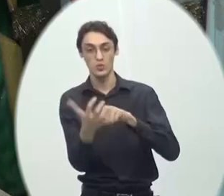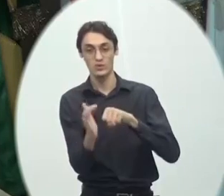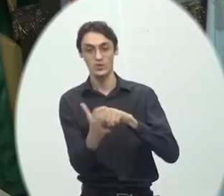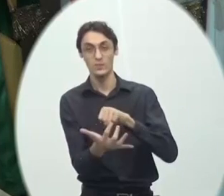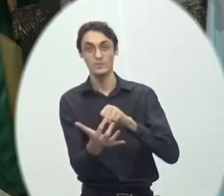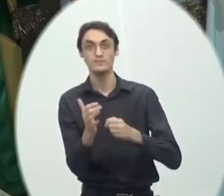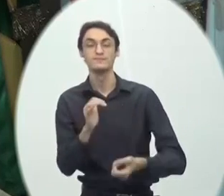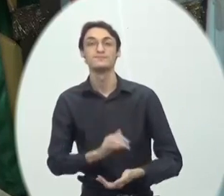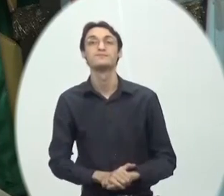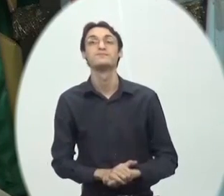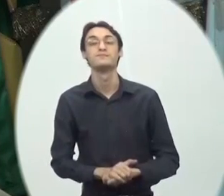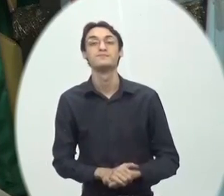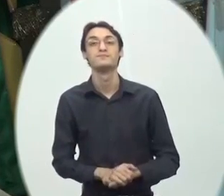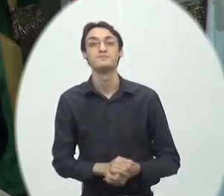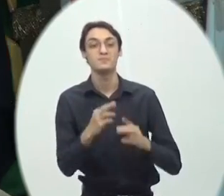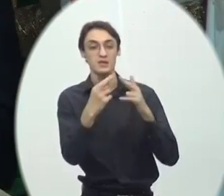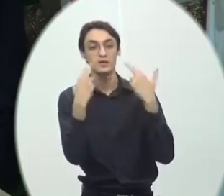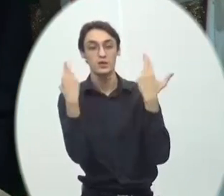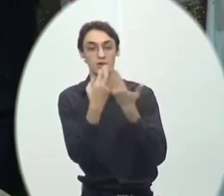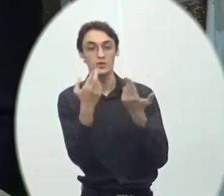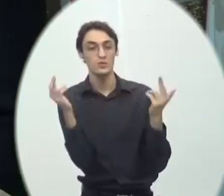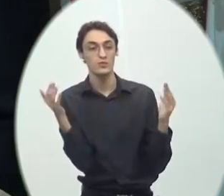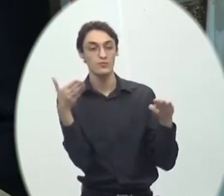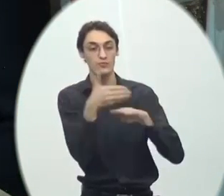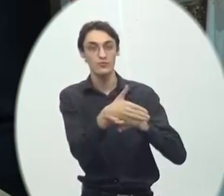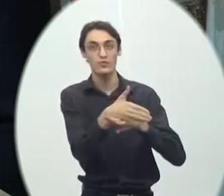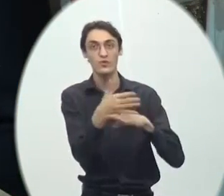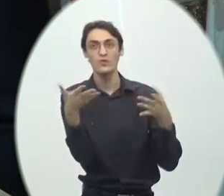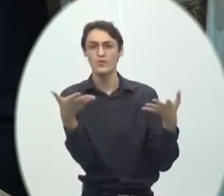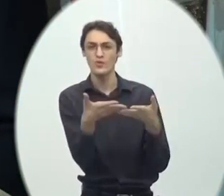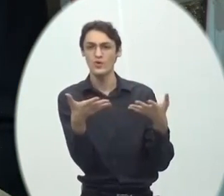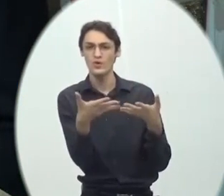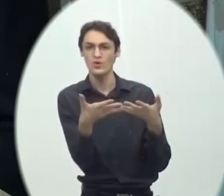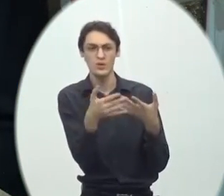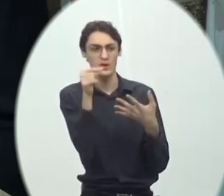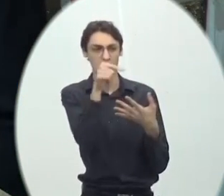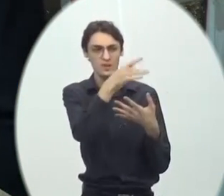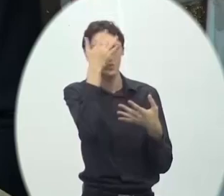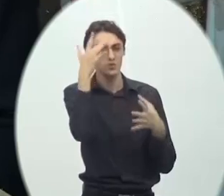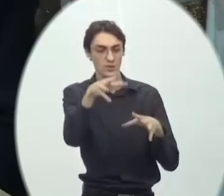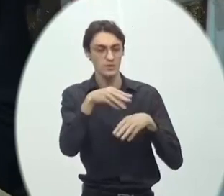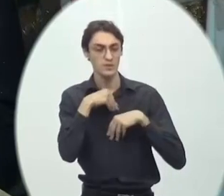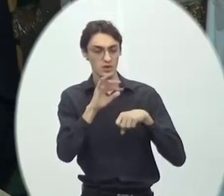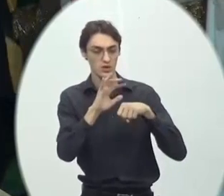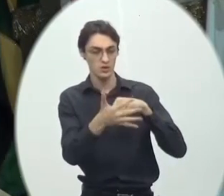tiveram lá na reunião, que agora não precisa fazer mais o afastamento. Ele